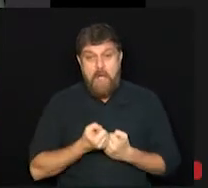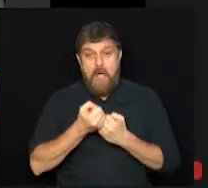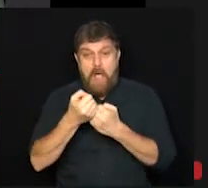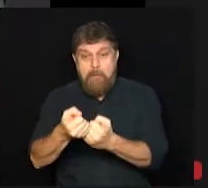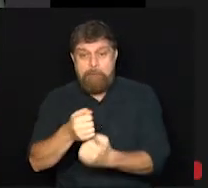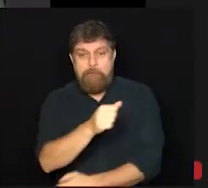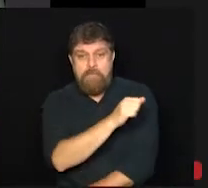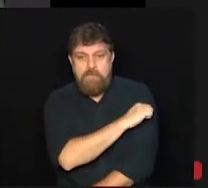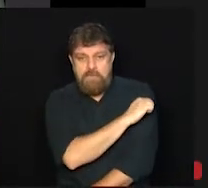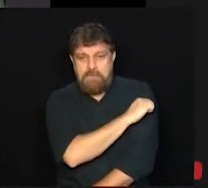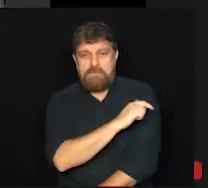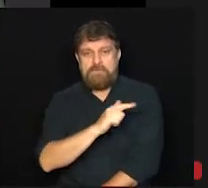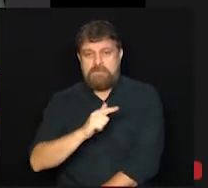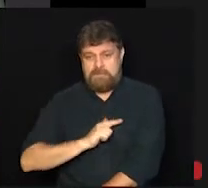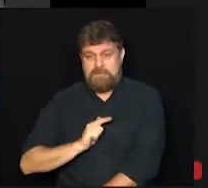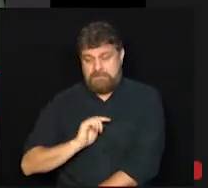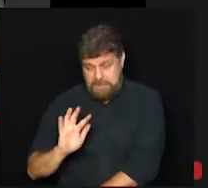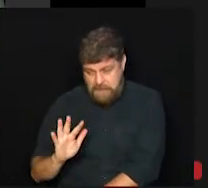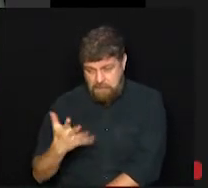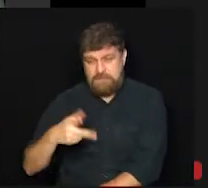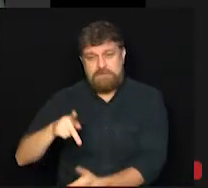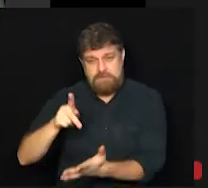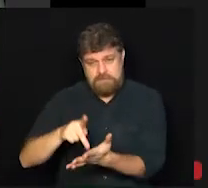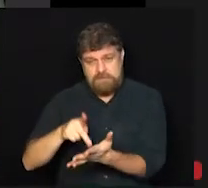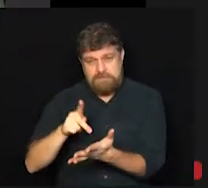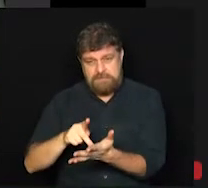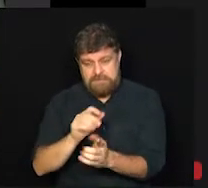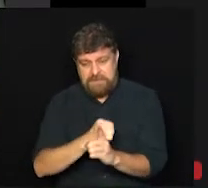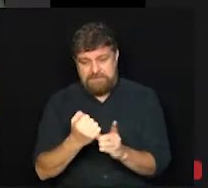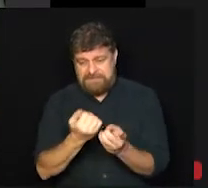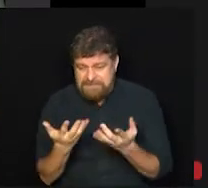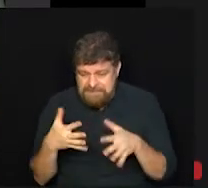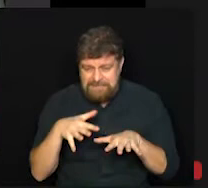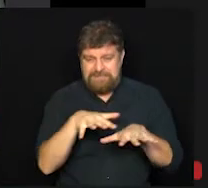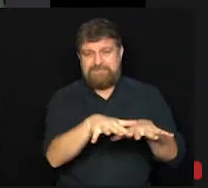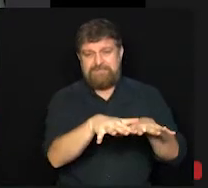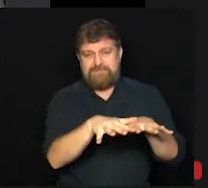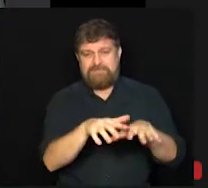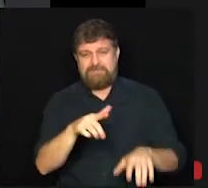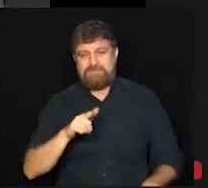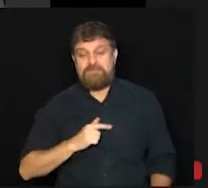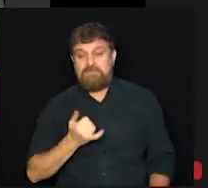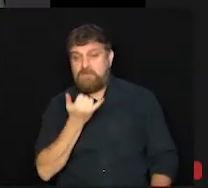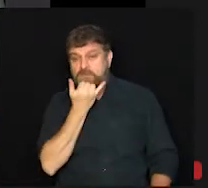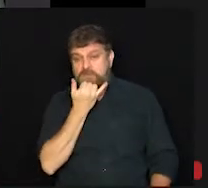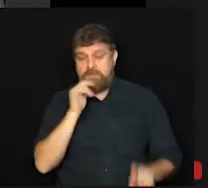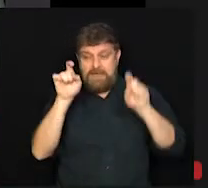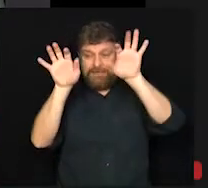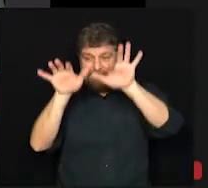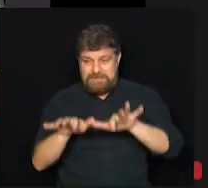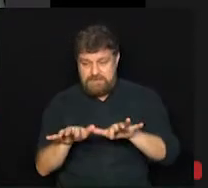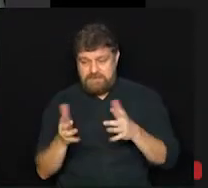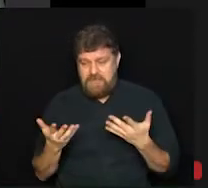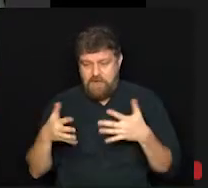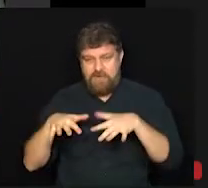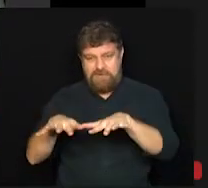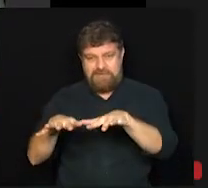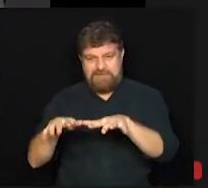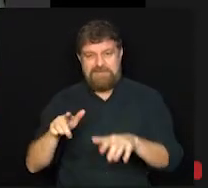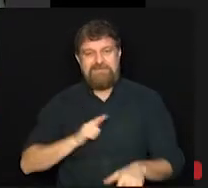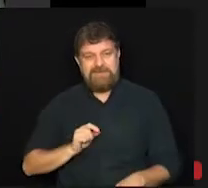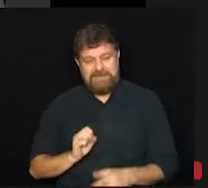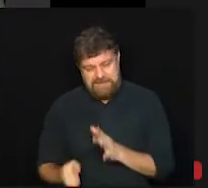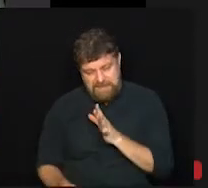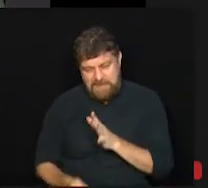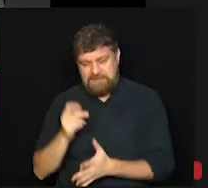é uma realidade, né? A questão da inclusão social, da inclusão digital, desculpa, é a grande